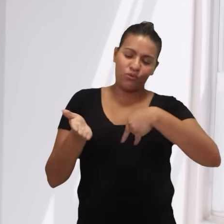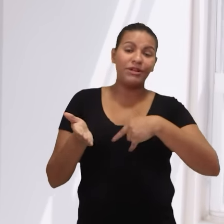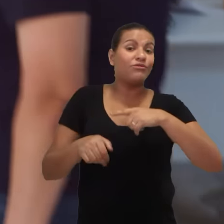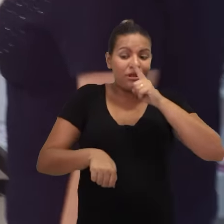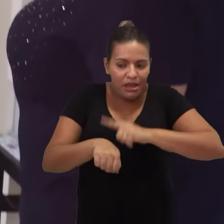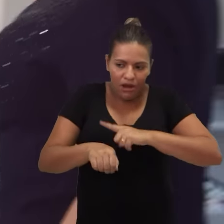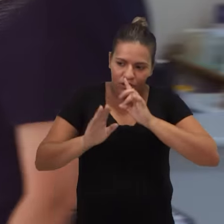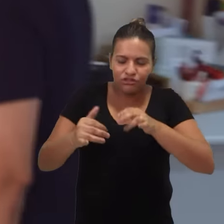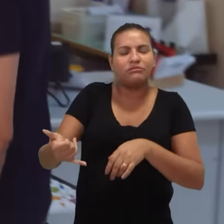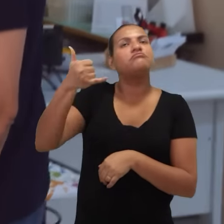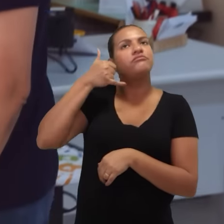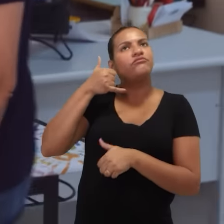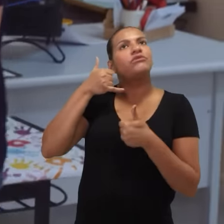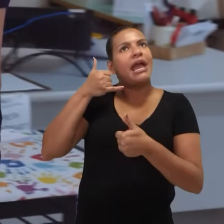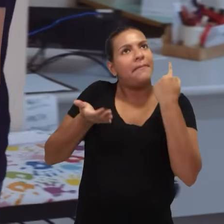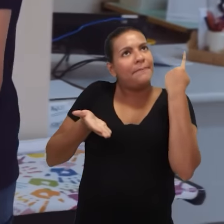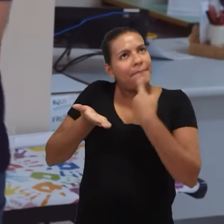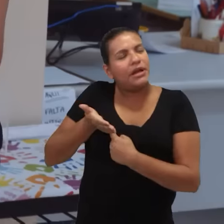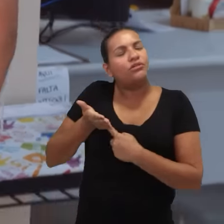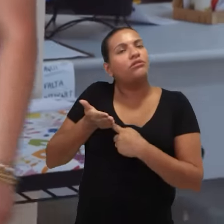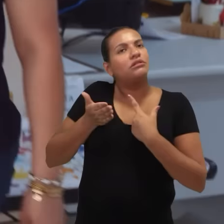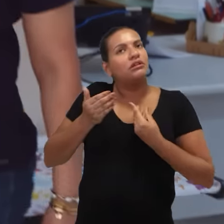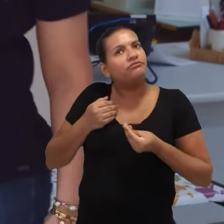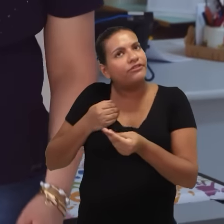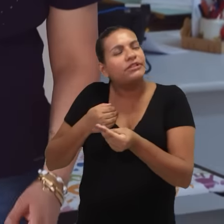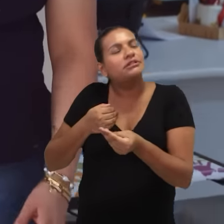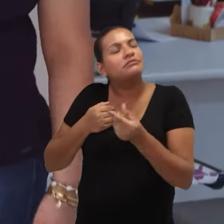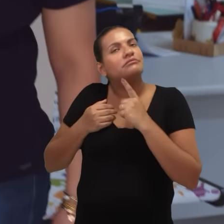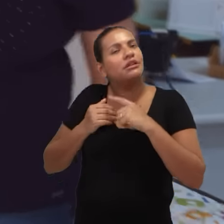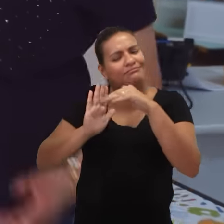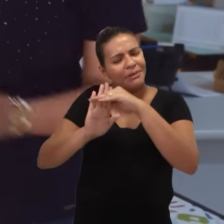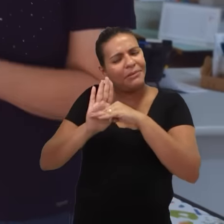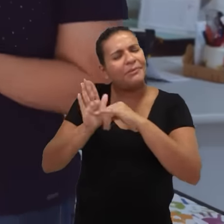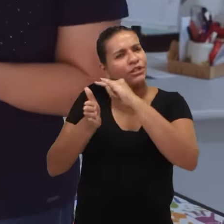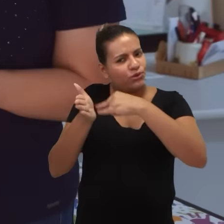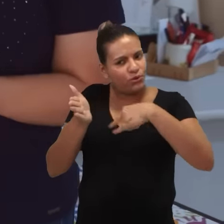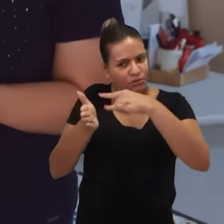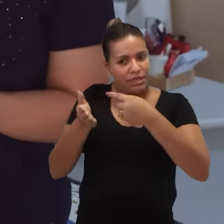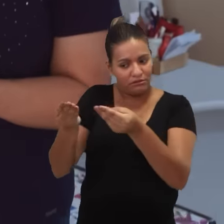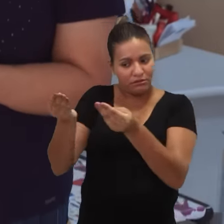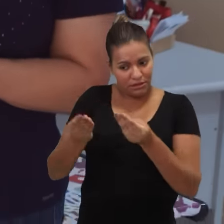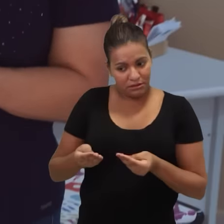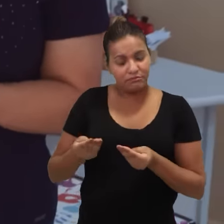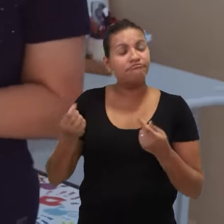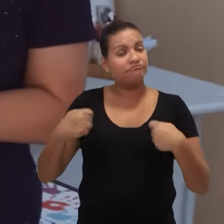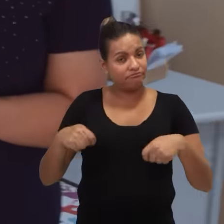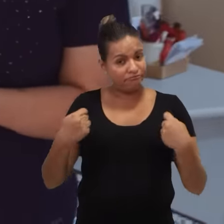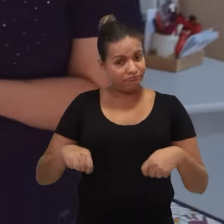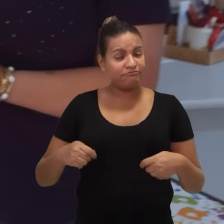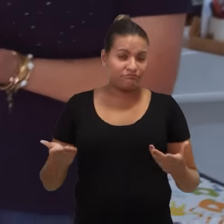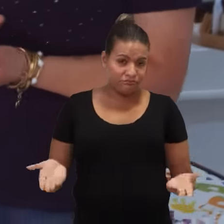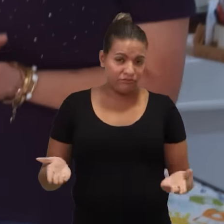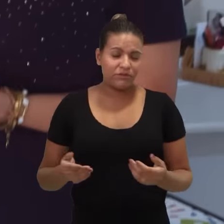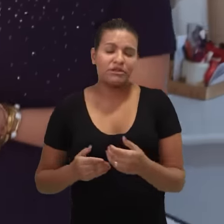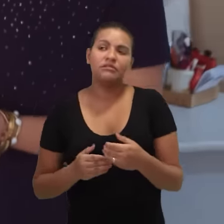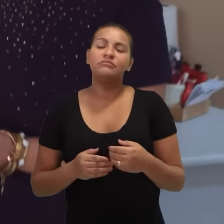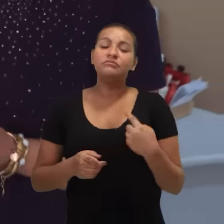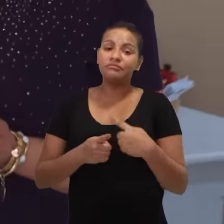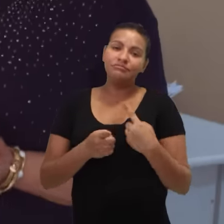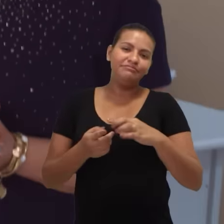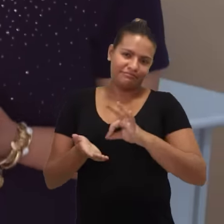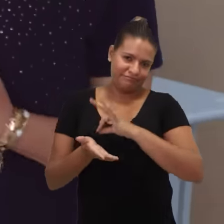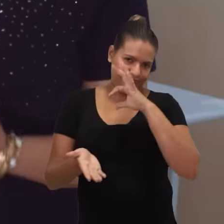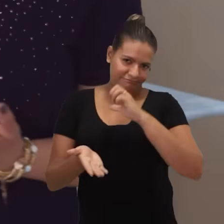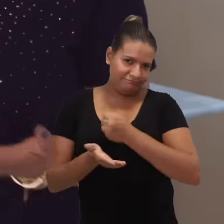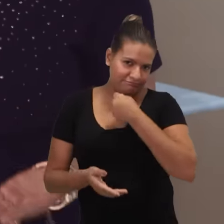aqui. Daí a mãe entrega os documentos, porque na hora que ela faz o agendamento, já tem uma lista de documentos, né? Tá. Que ela